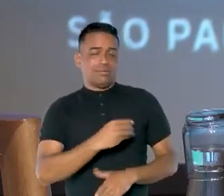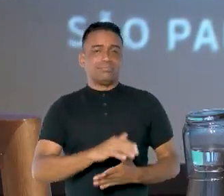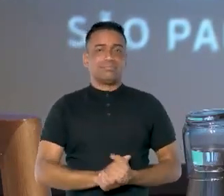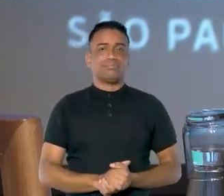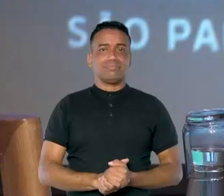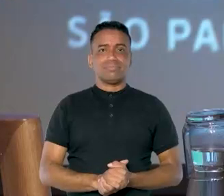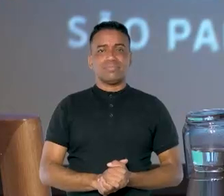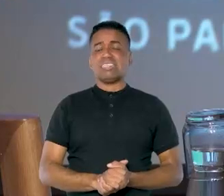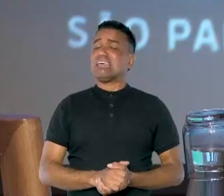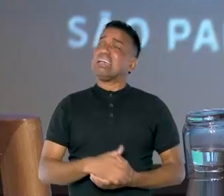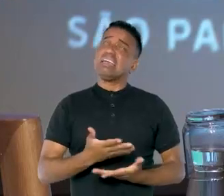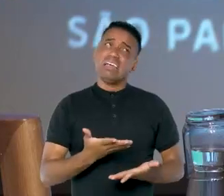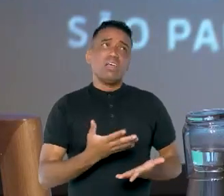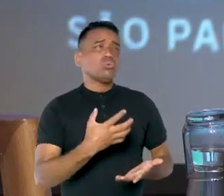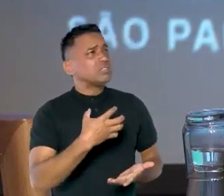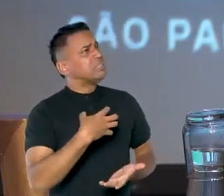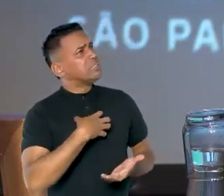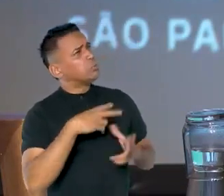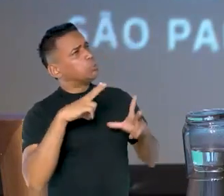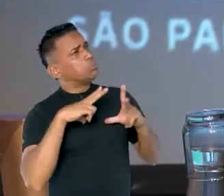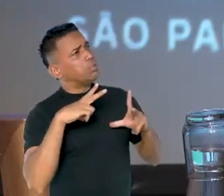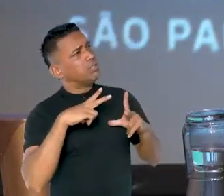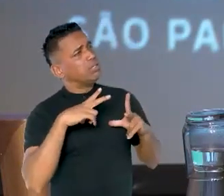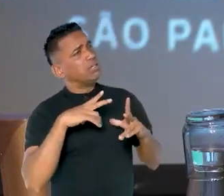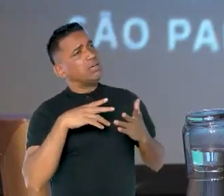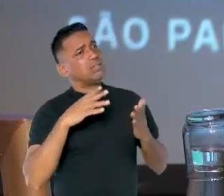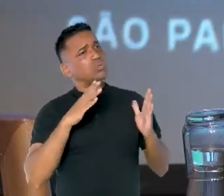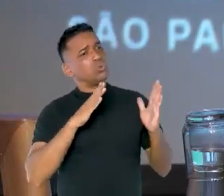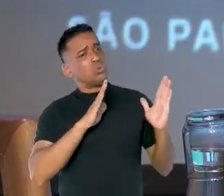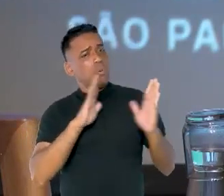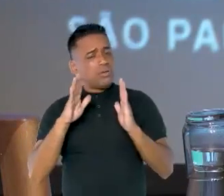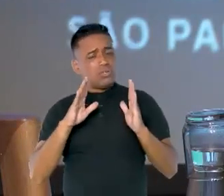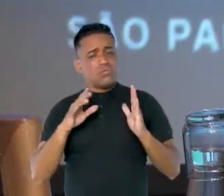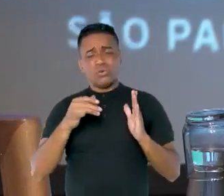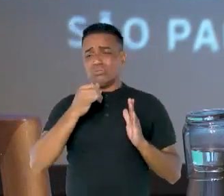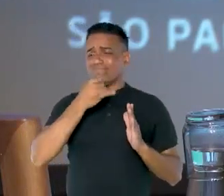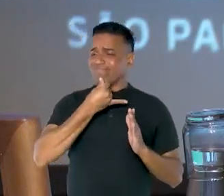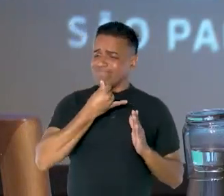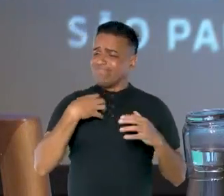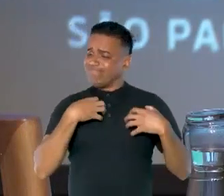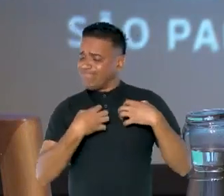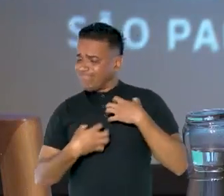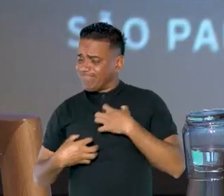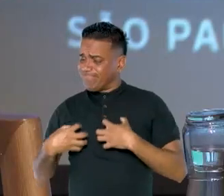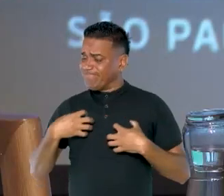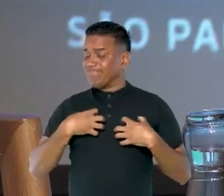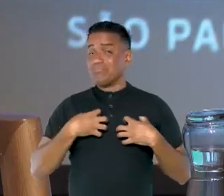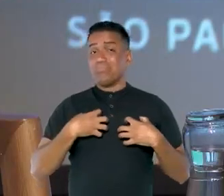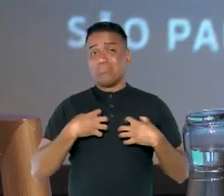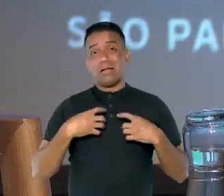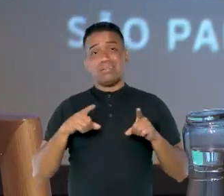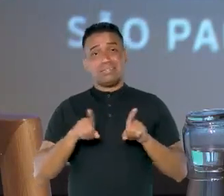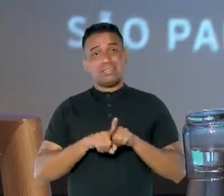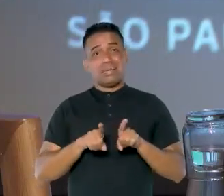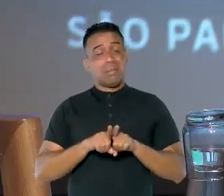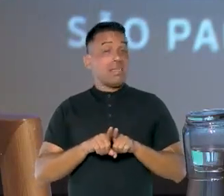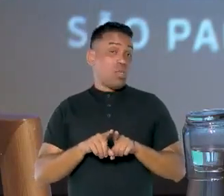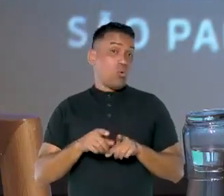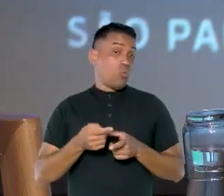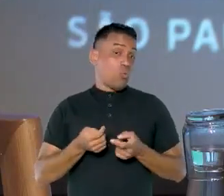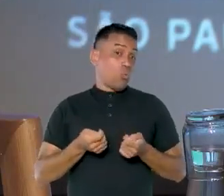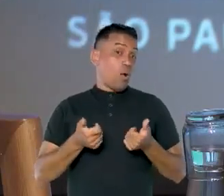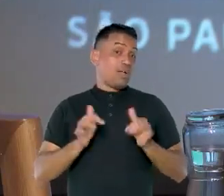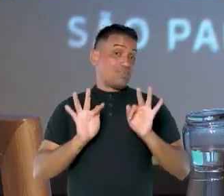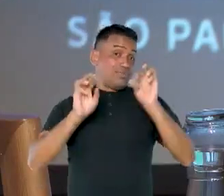me tocam pessoalmente na medida que eu fico frustrado, fico triste, mas, por outro lado, eu estou no fim da vida,